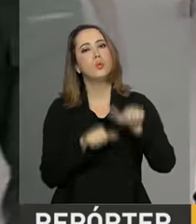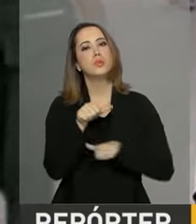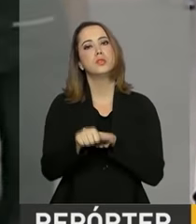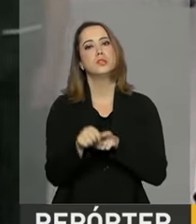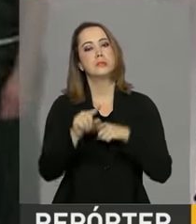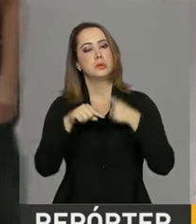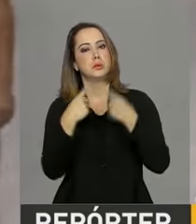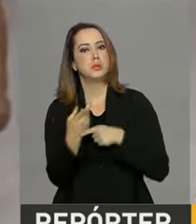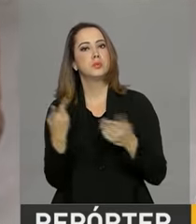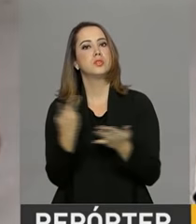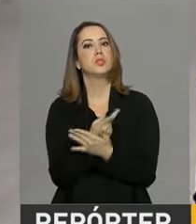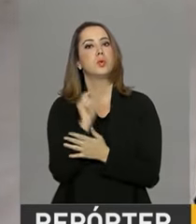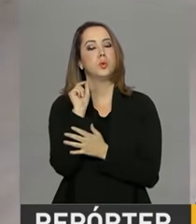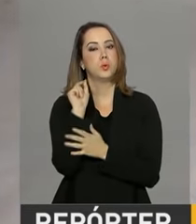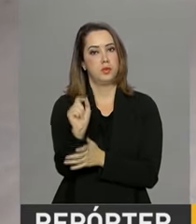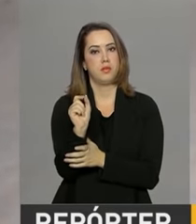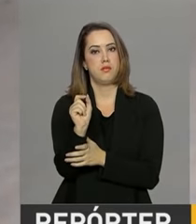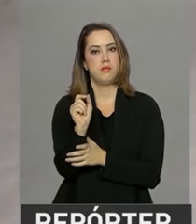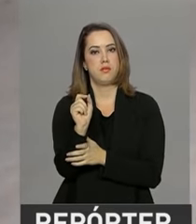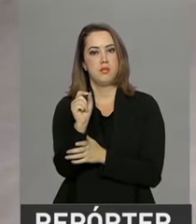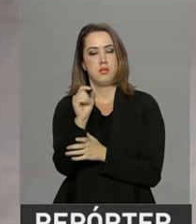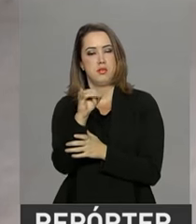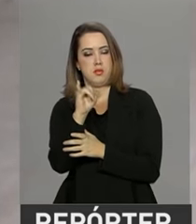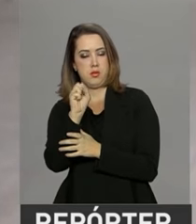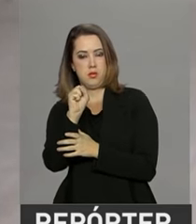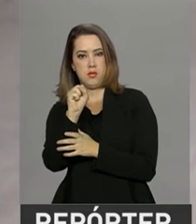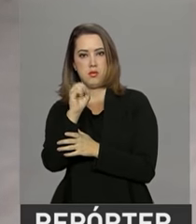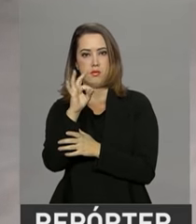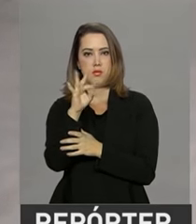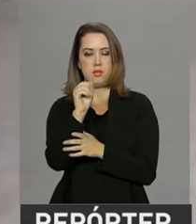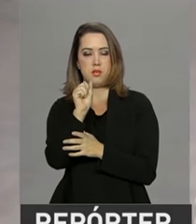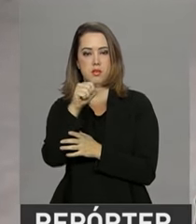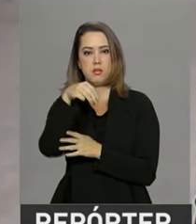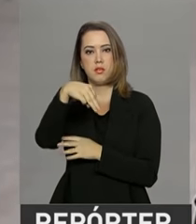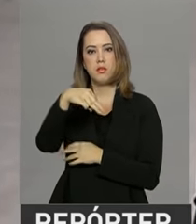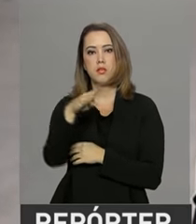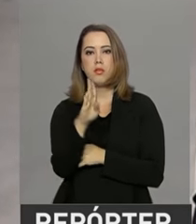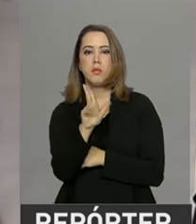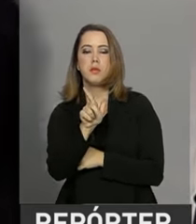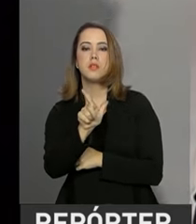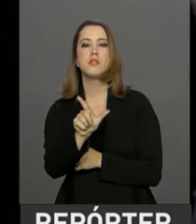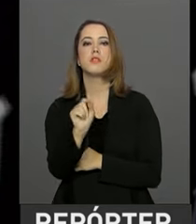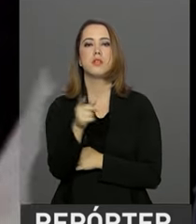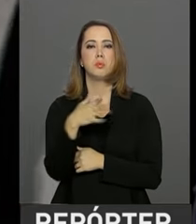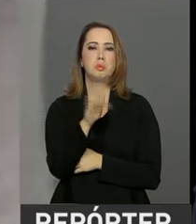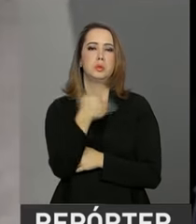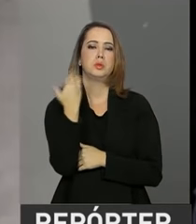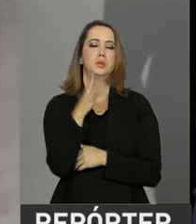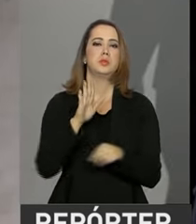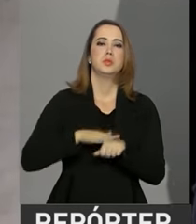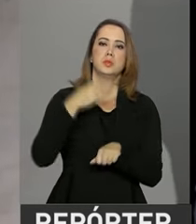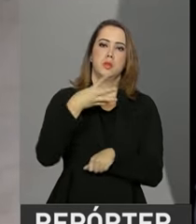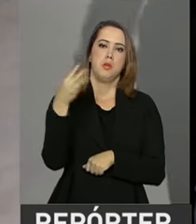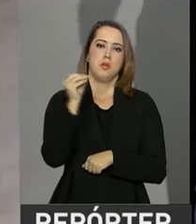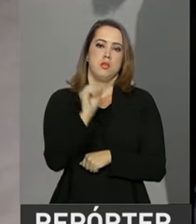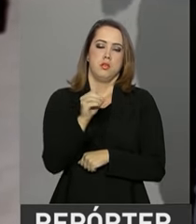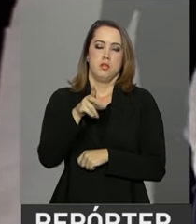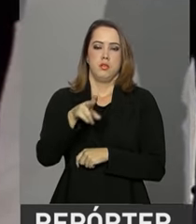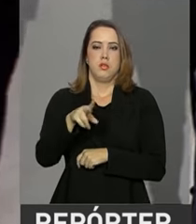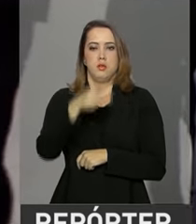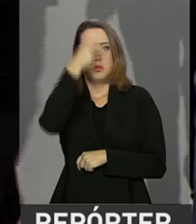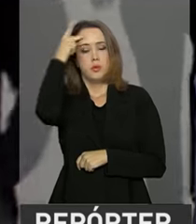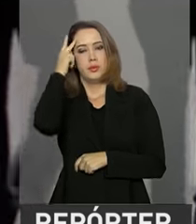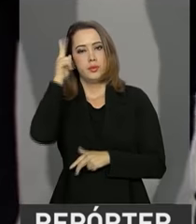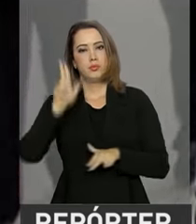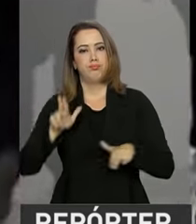depois do atentado terrorista no aeroporto de Istambul, na Turquia, que matou nesta terça-feira mais de 40 pessoas. O ministro